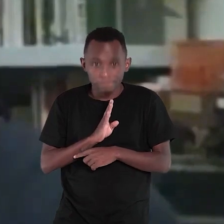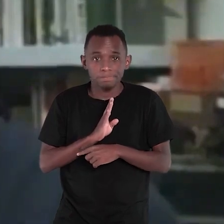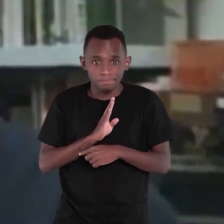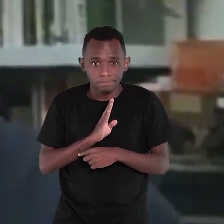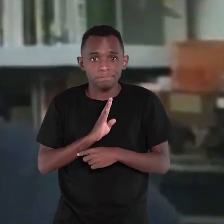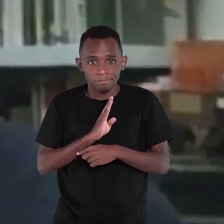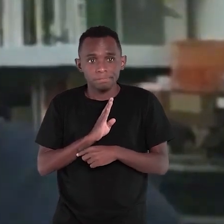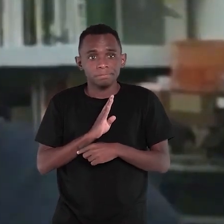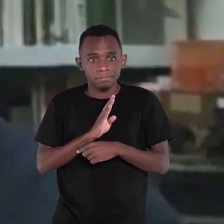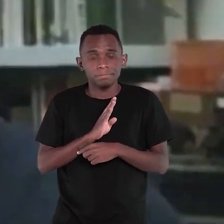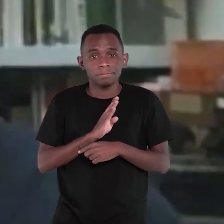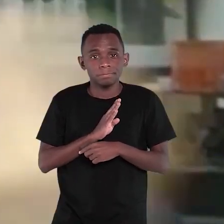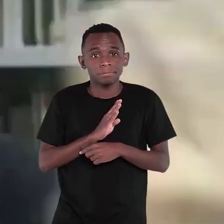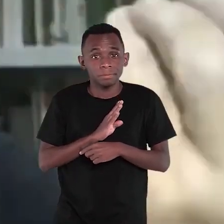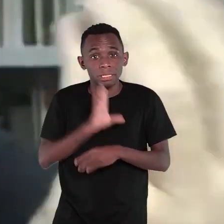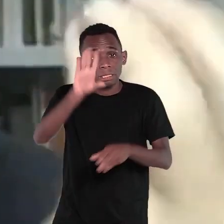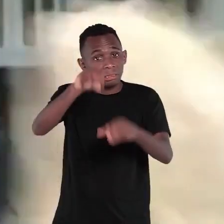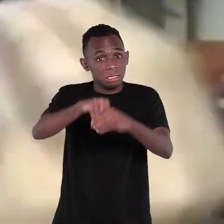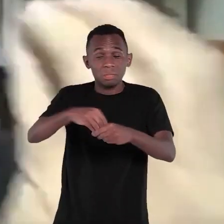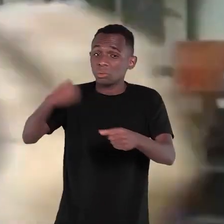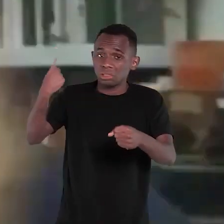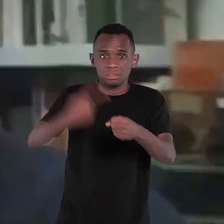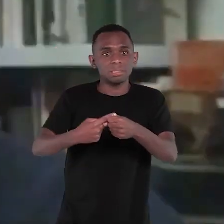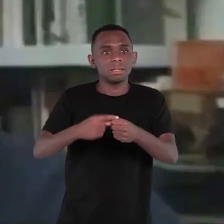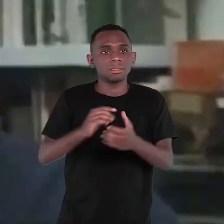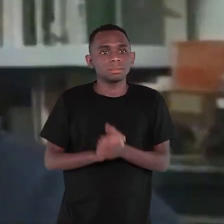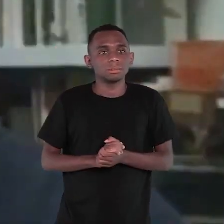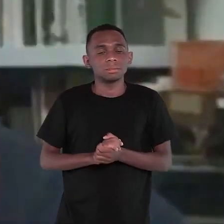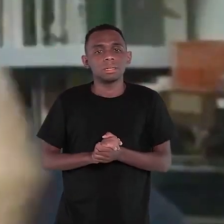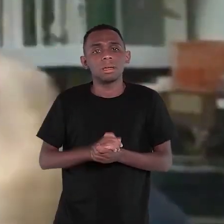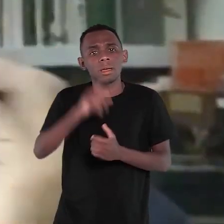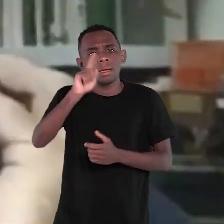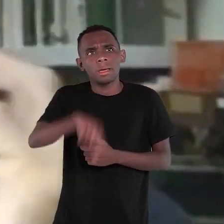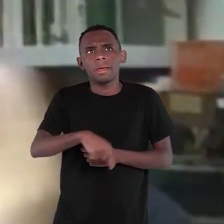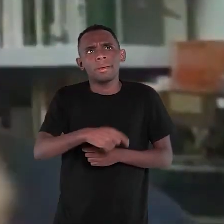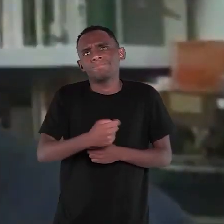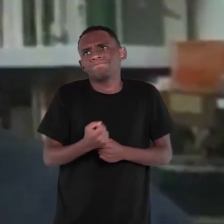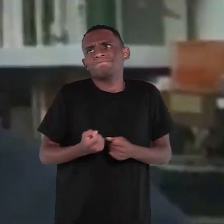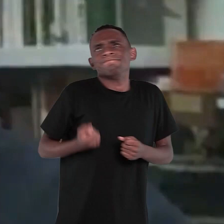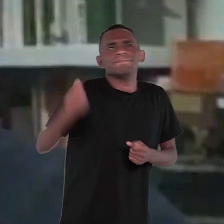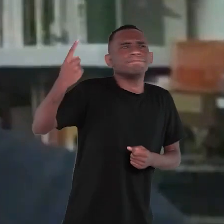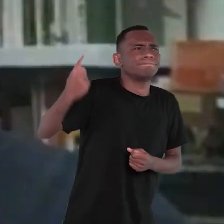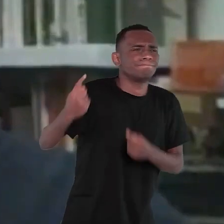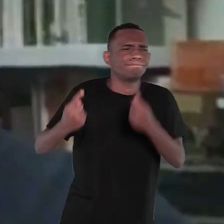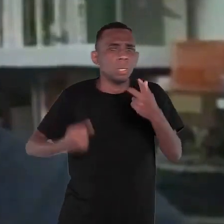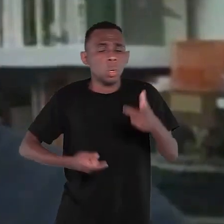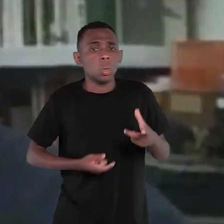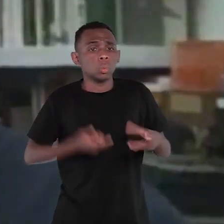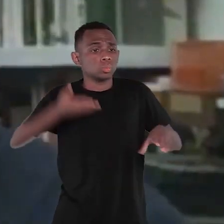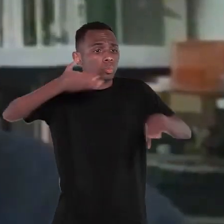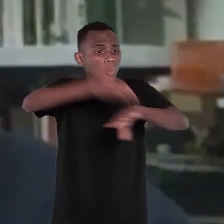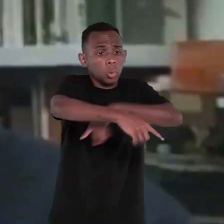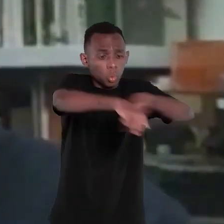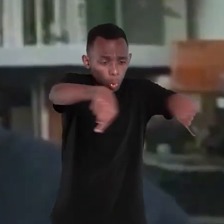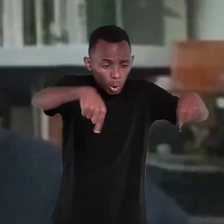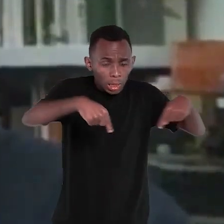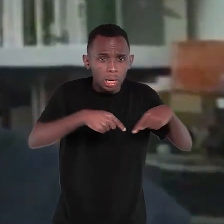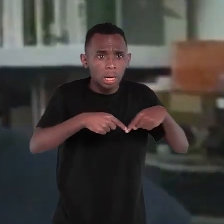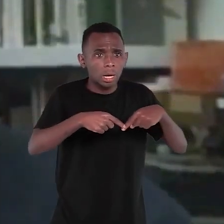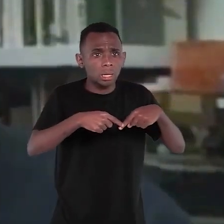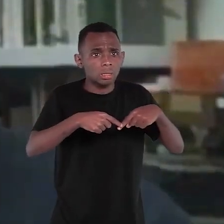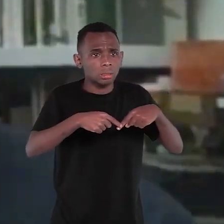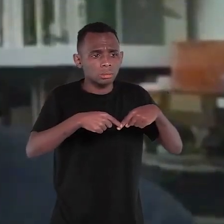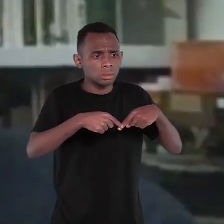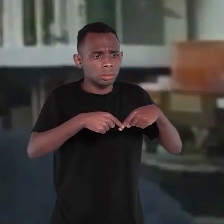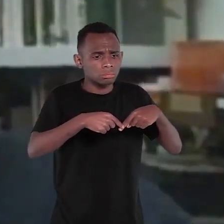gratuita, digamos assim, nas cidades onde elas estão. É um dos raros lugares em que você entra